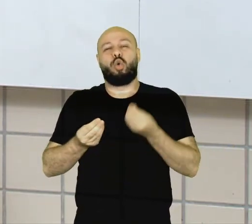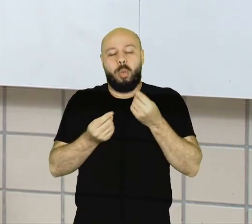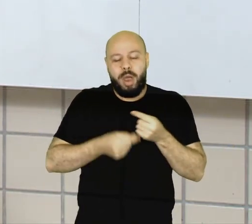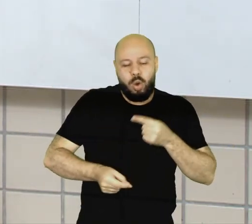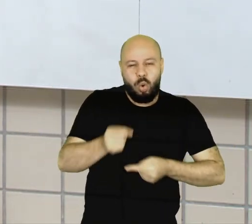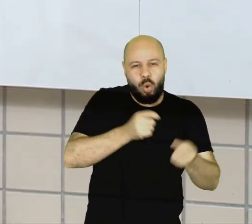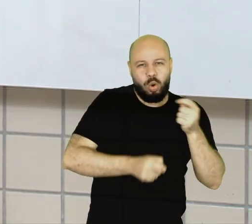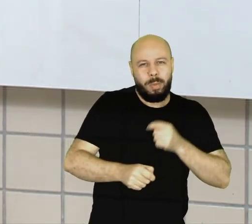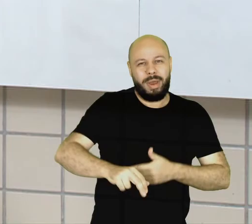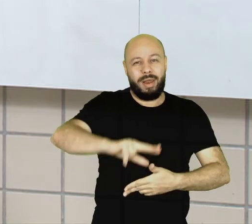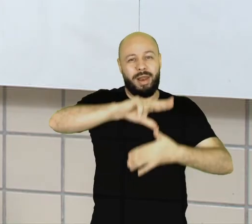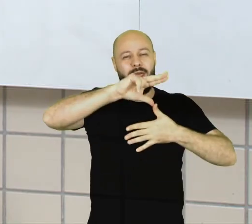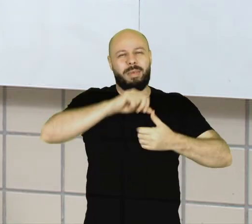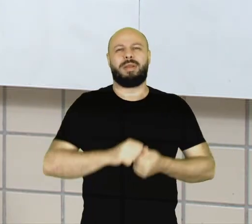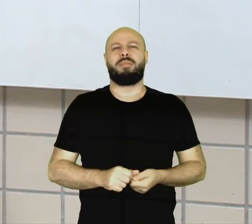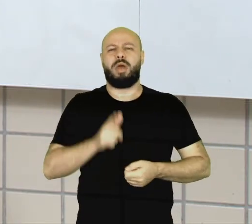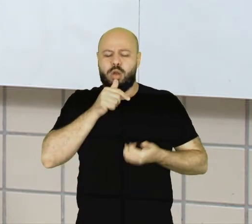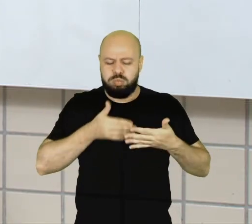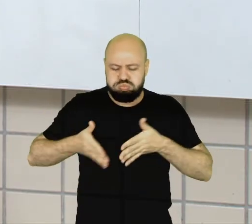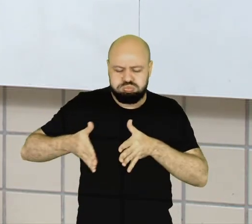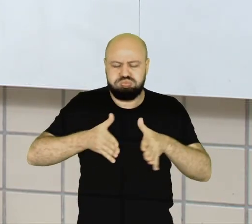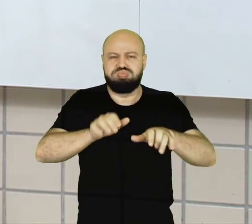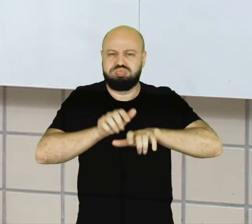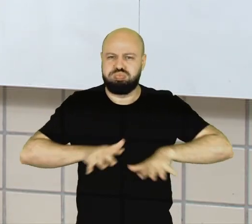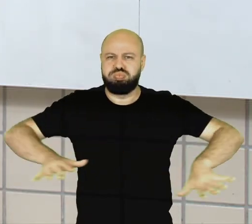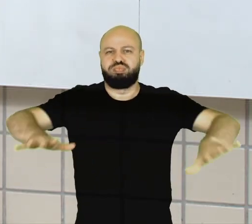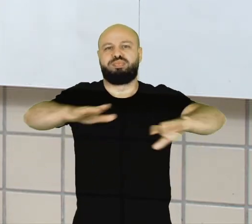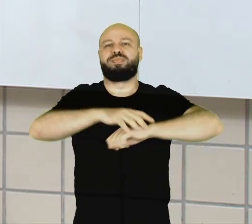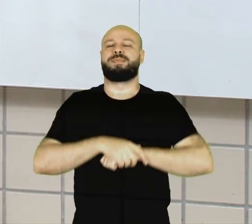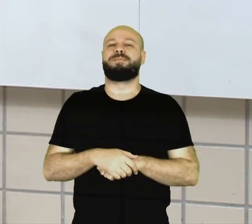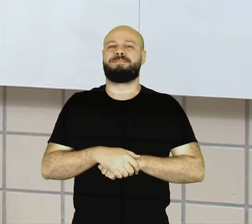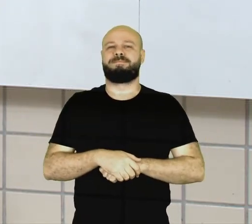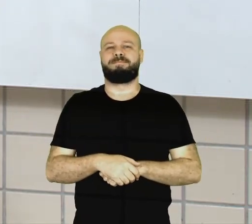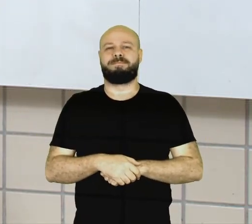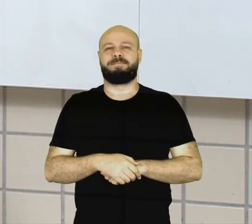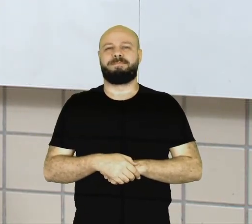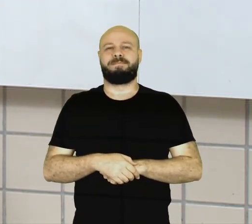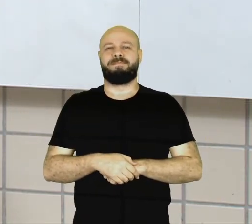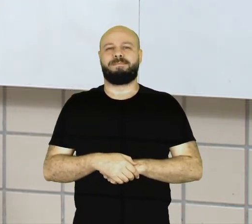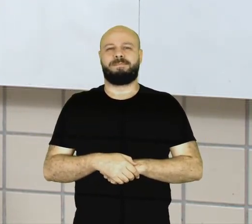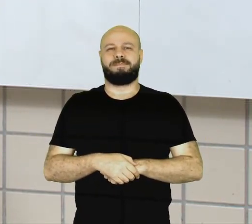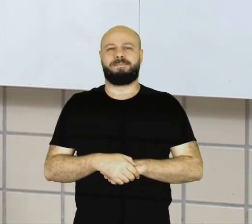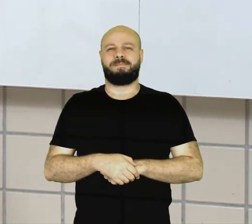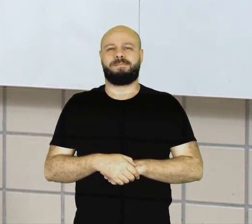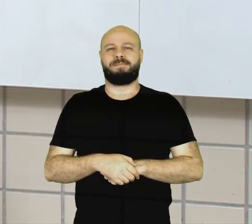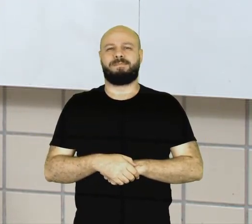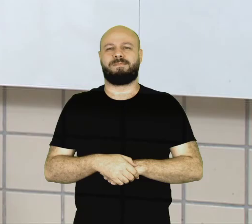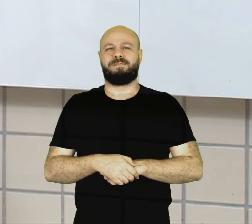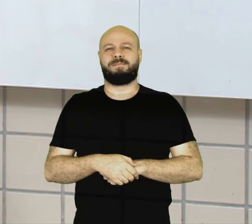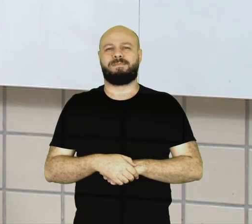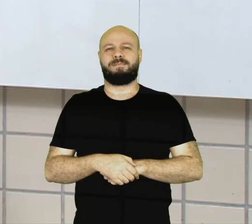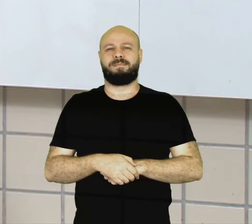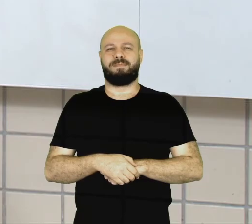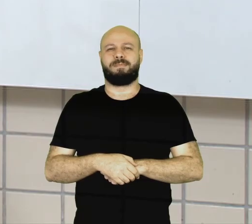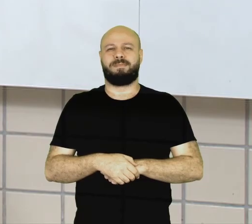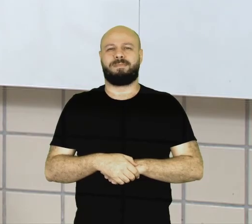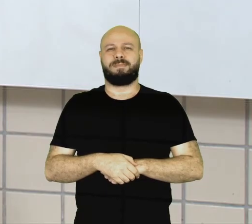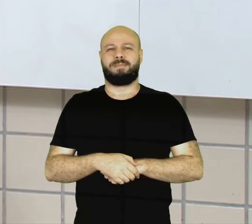América Latina, hidrografia da América Latina e nós